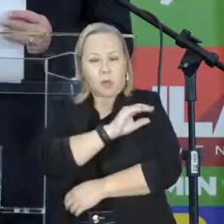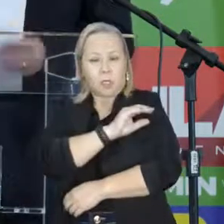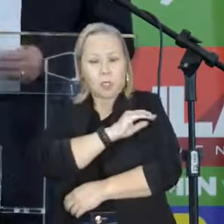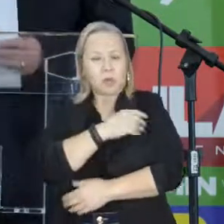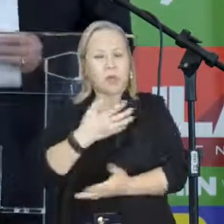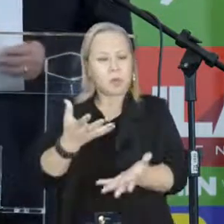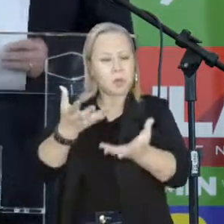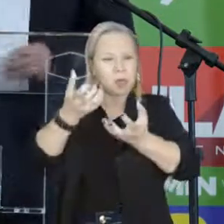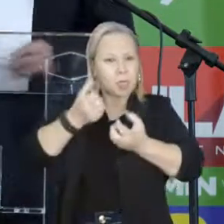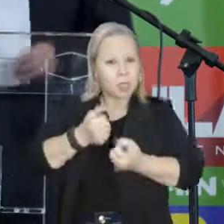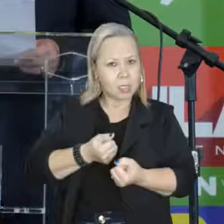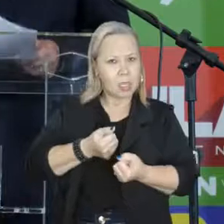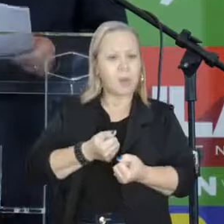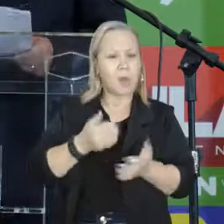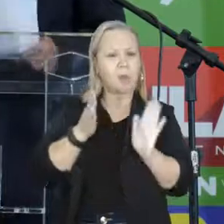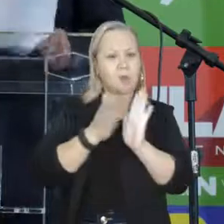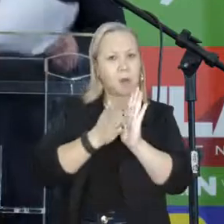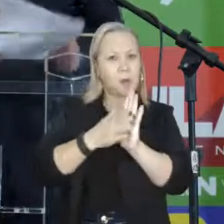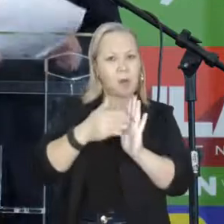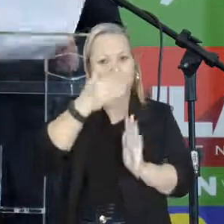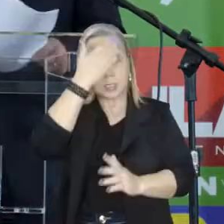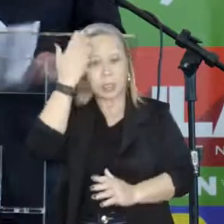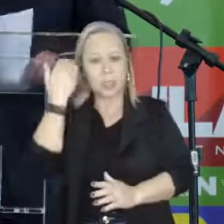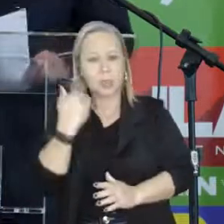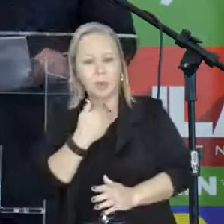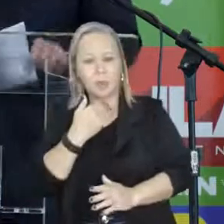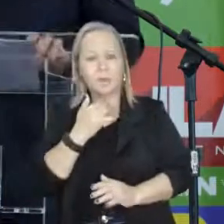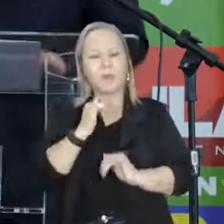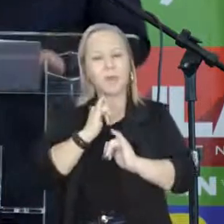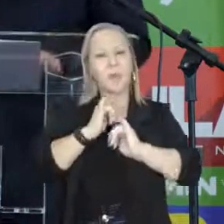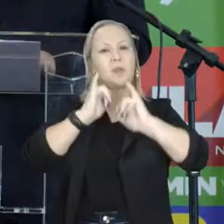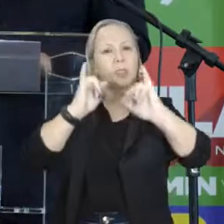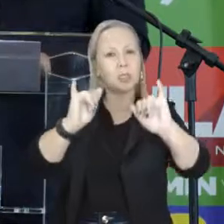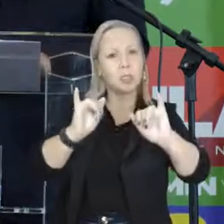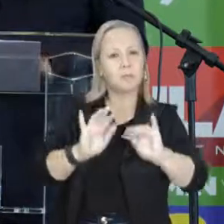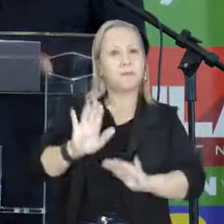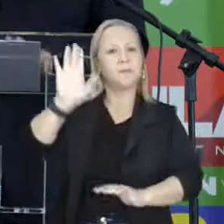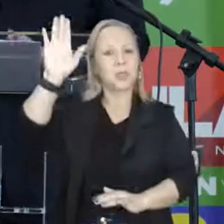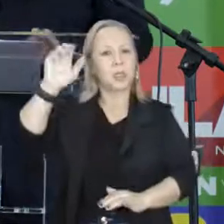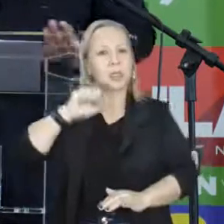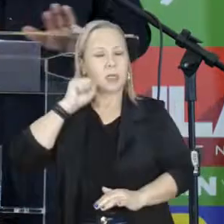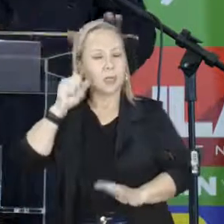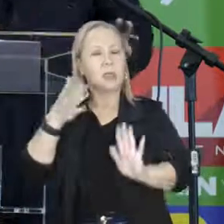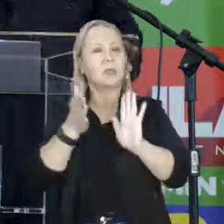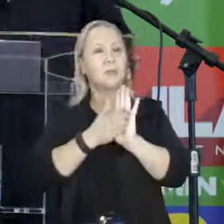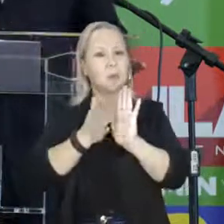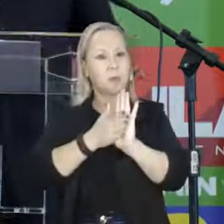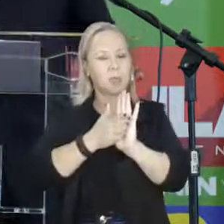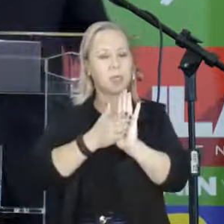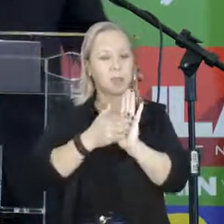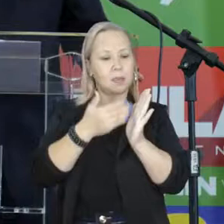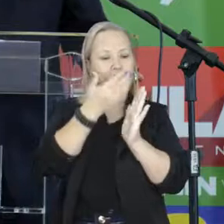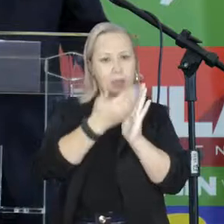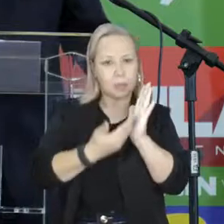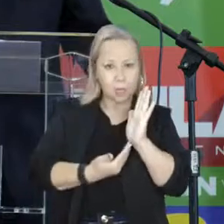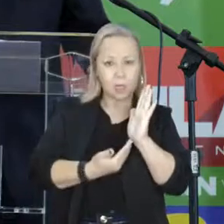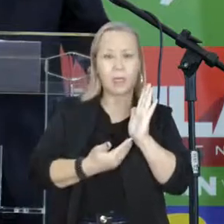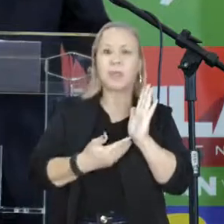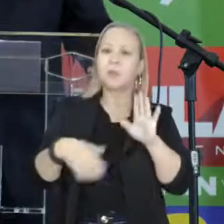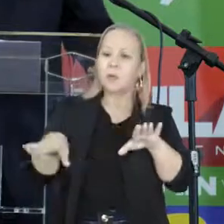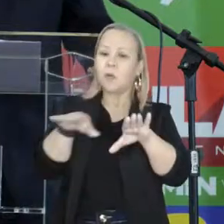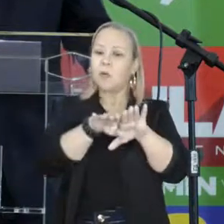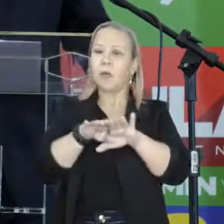falou para mim, diga para a senadora, diga para a candidata que as propostas delas são compatíveis com o nosso programa de